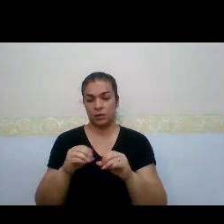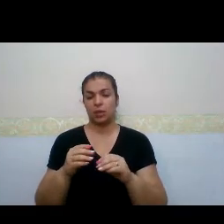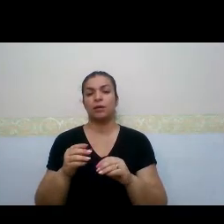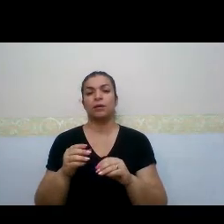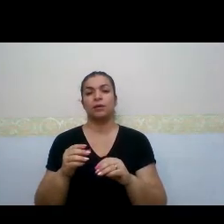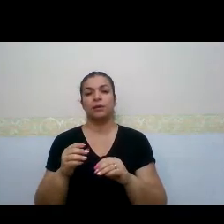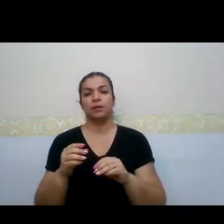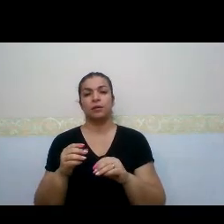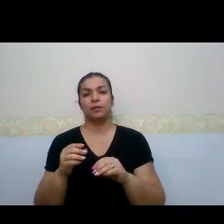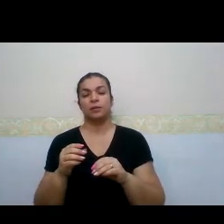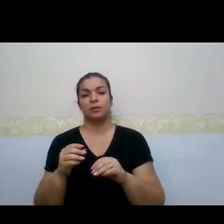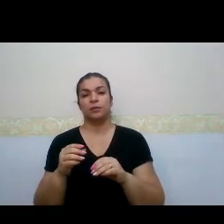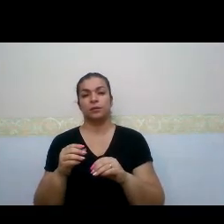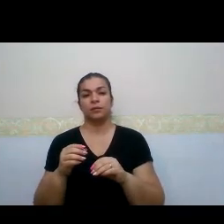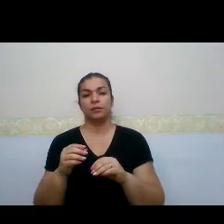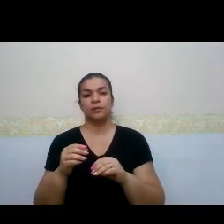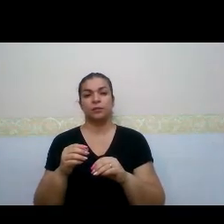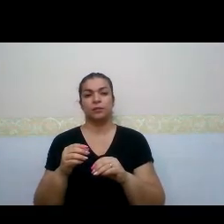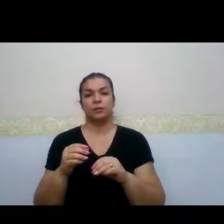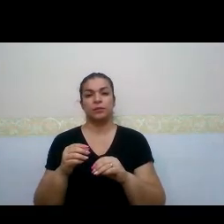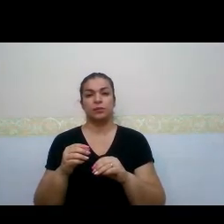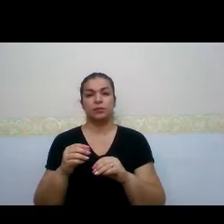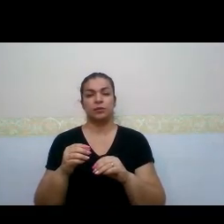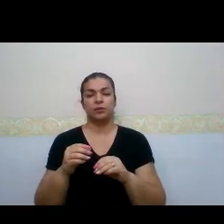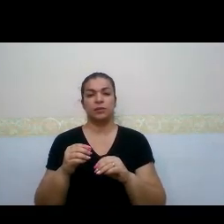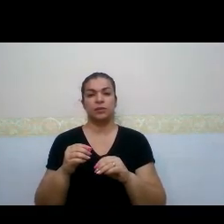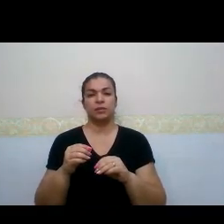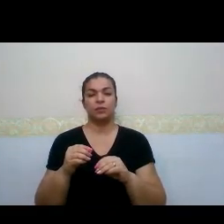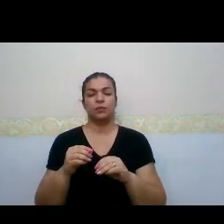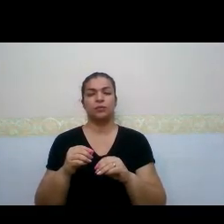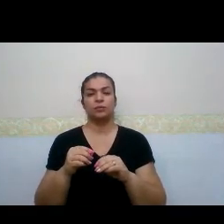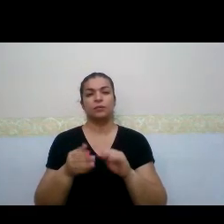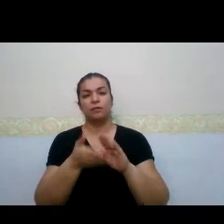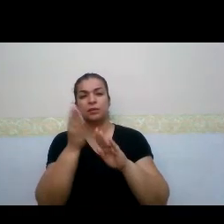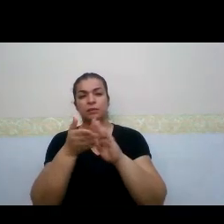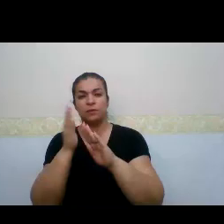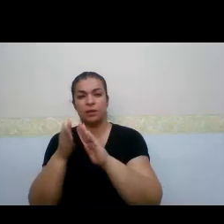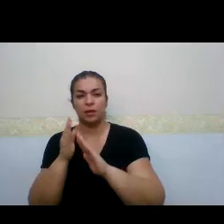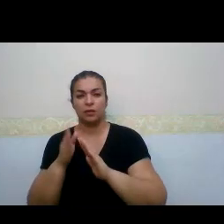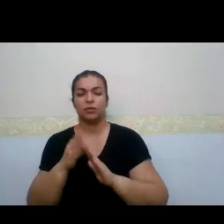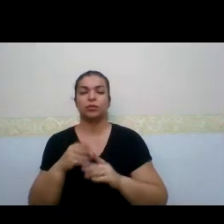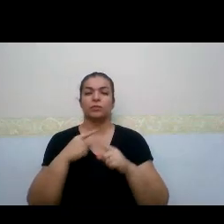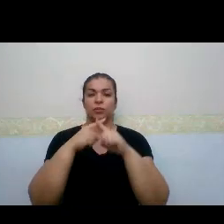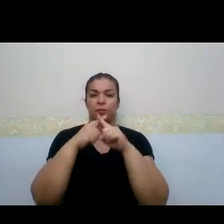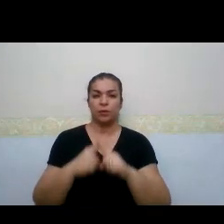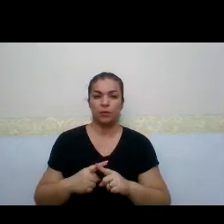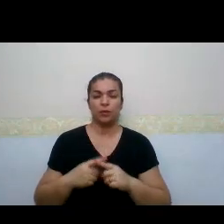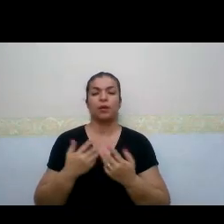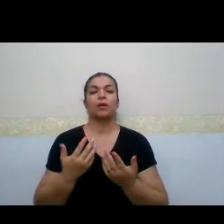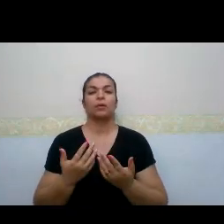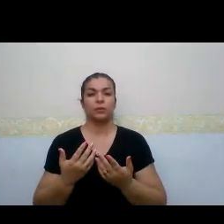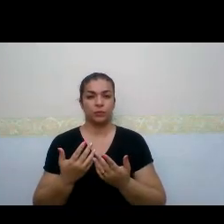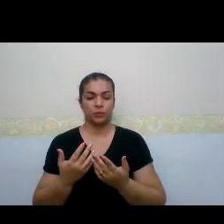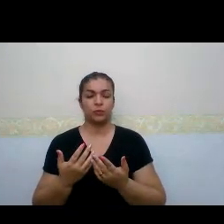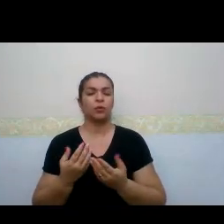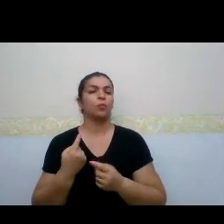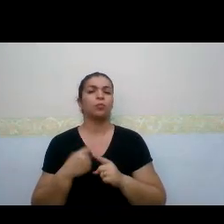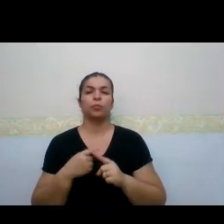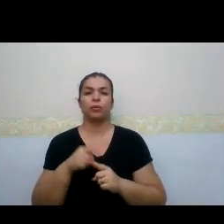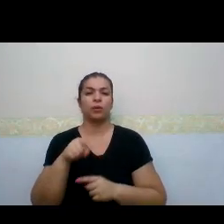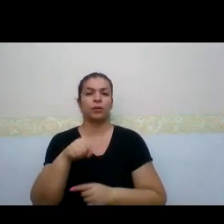faziam viagem para participar de campeonatos. Por que que essas crianças e adolescentes envolvidas